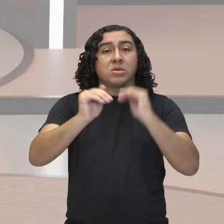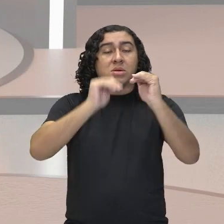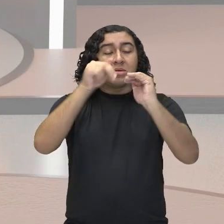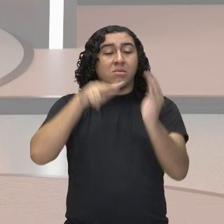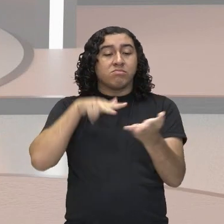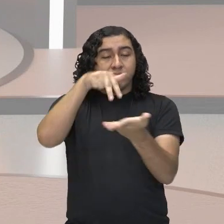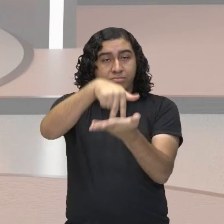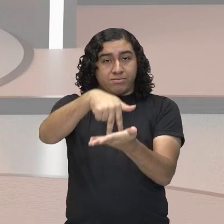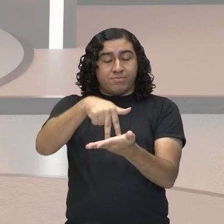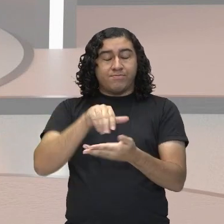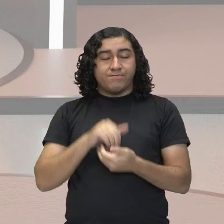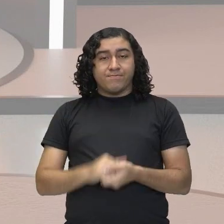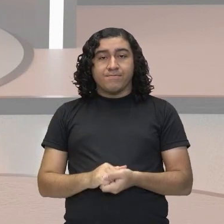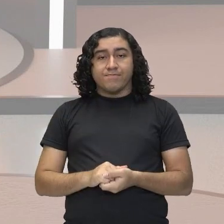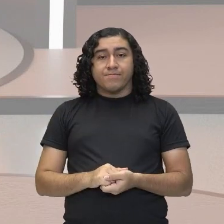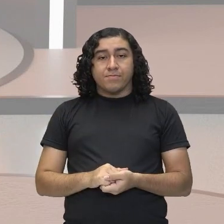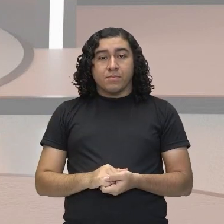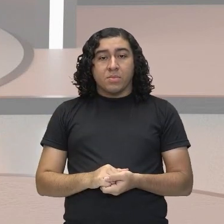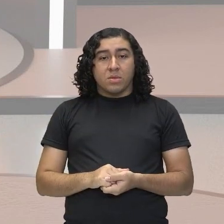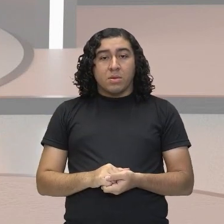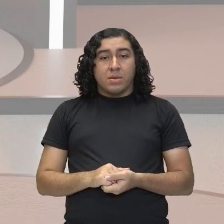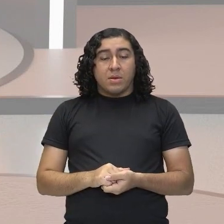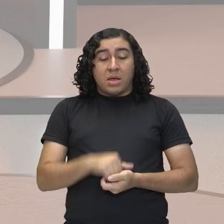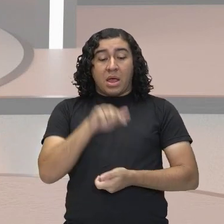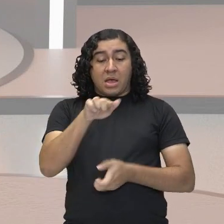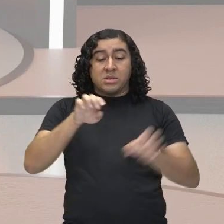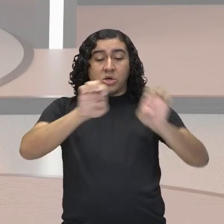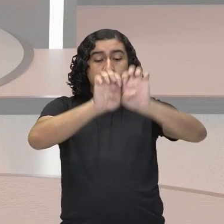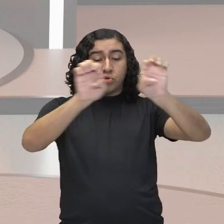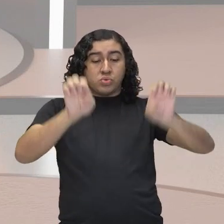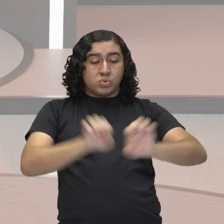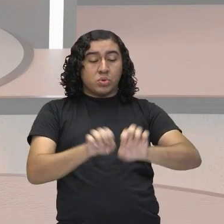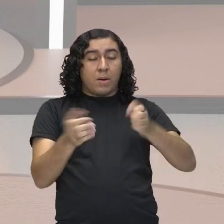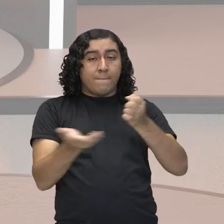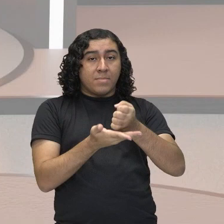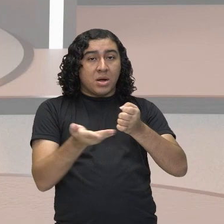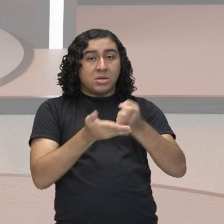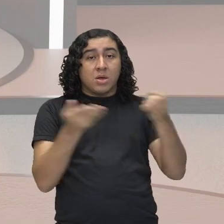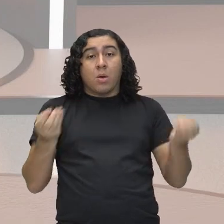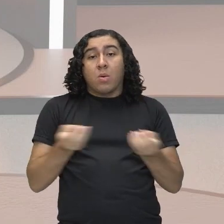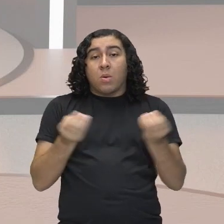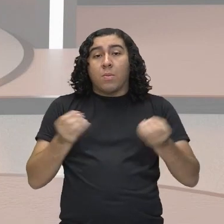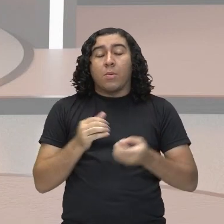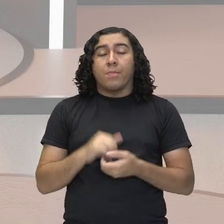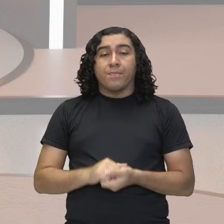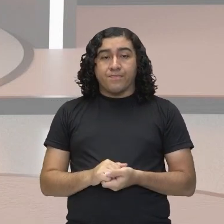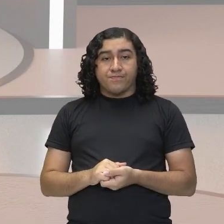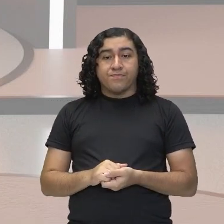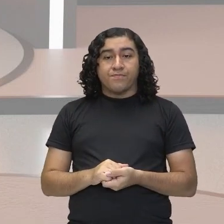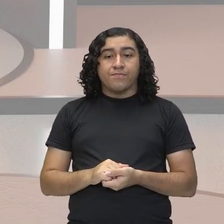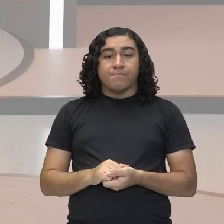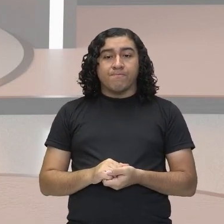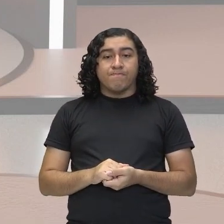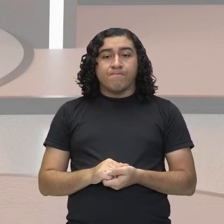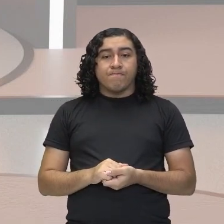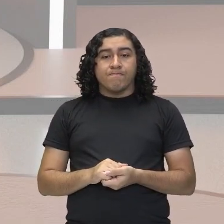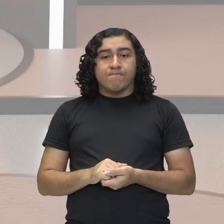defino. Então, essa construção da essência, ela se dá a partir de quê, gente? A partir